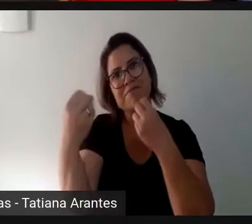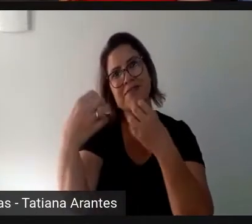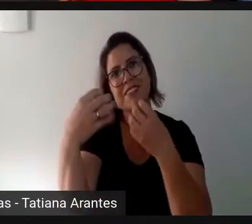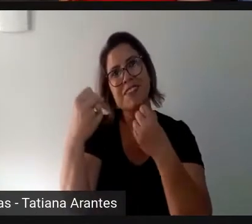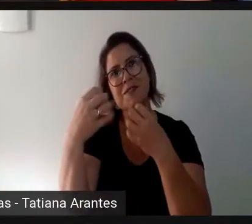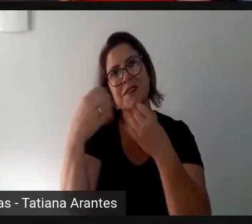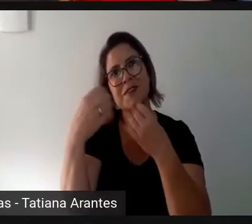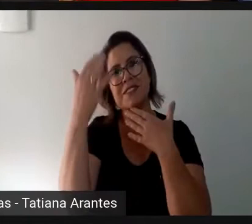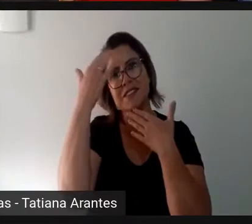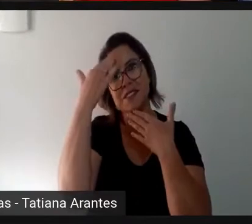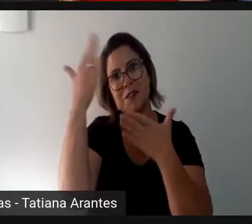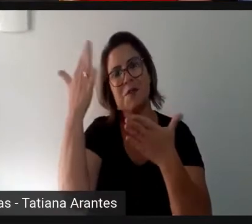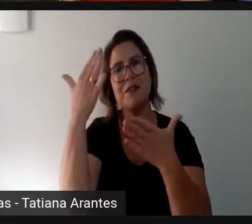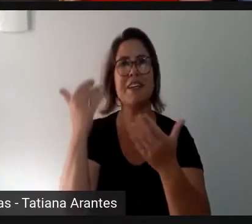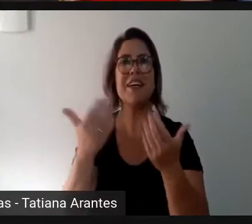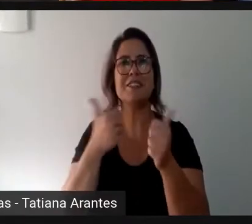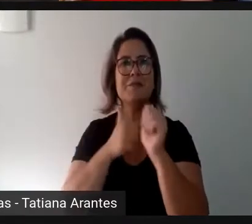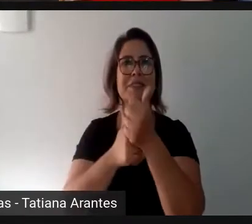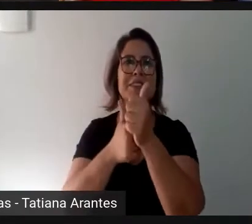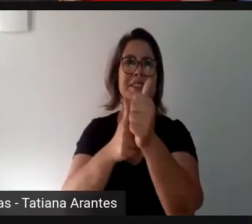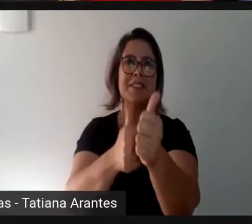nos acompanhando aqui também.